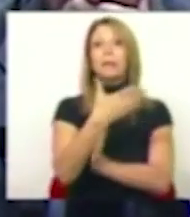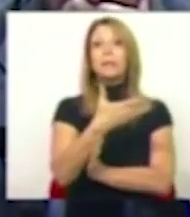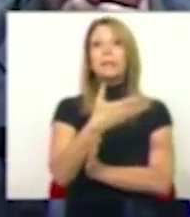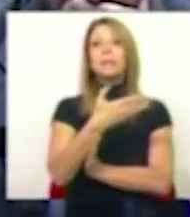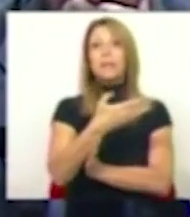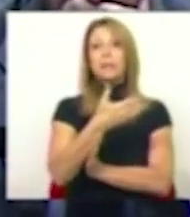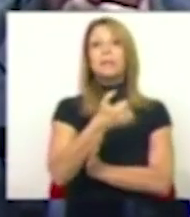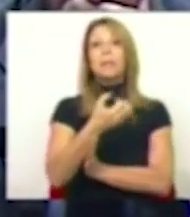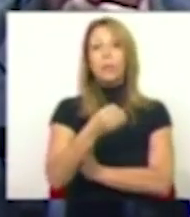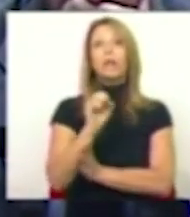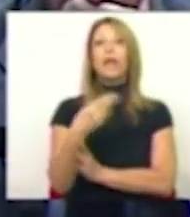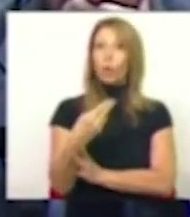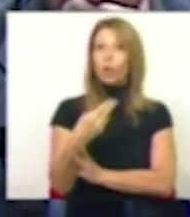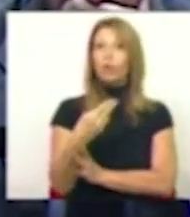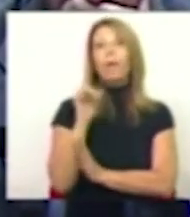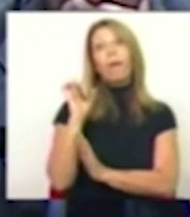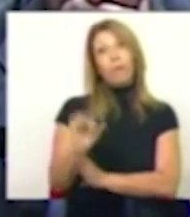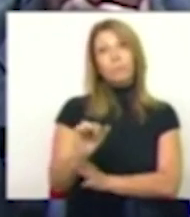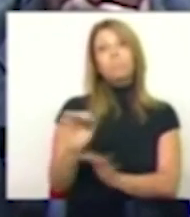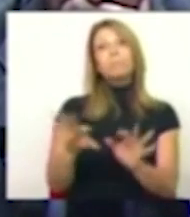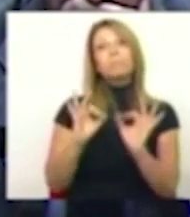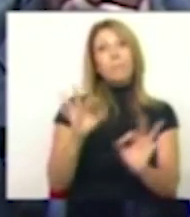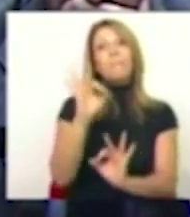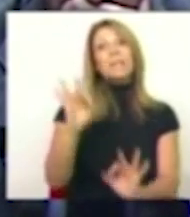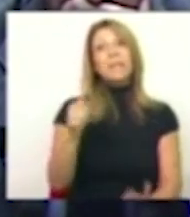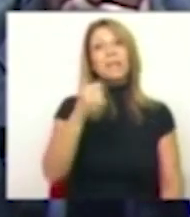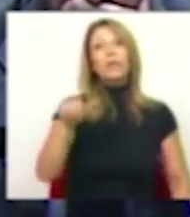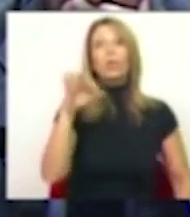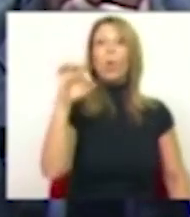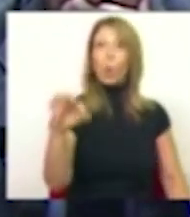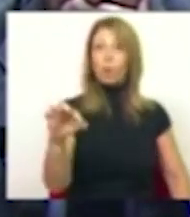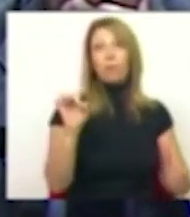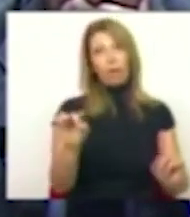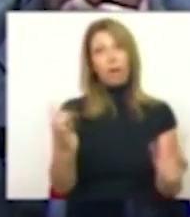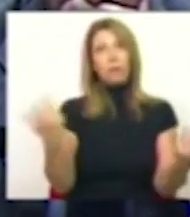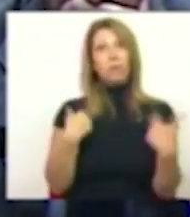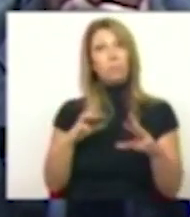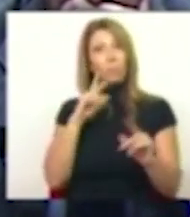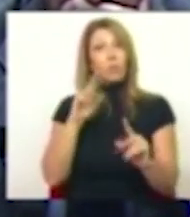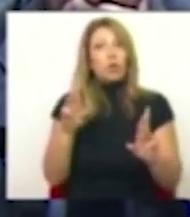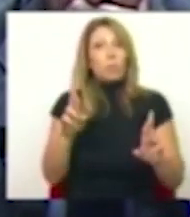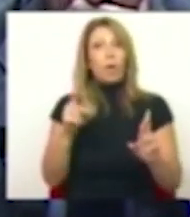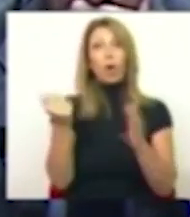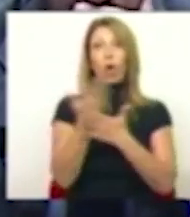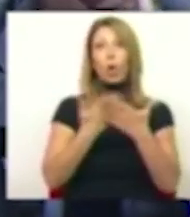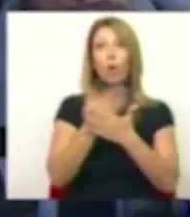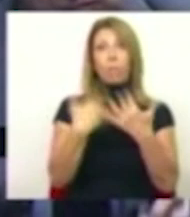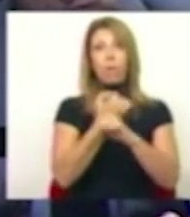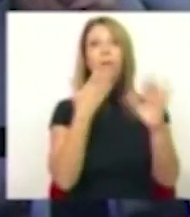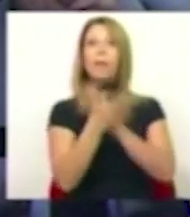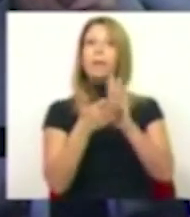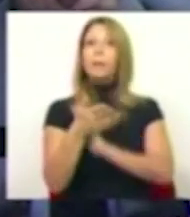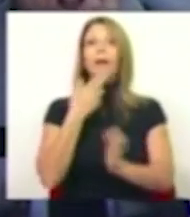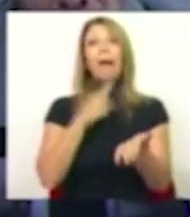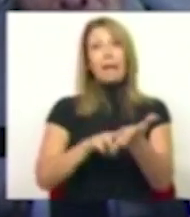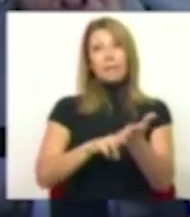são estes 5,8%. É assim que começamos e esperamos que a economia e o emprego nos deem boas razões para